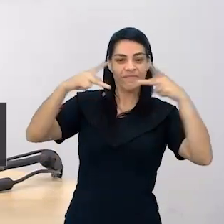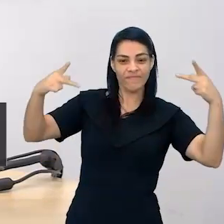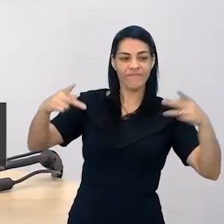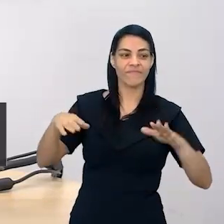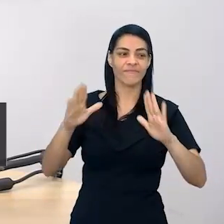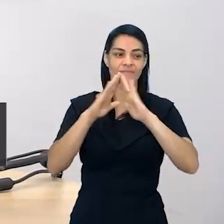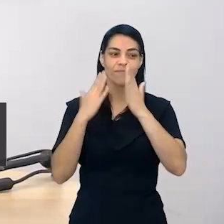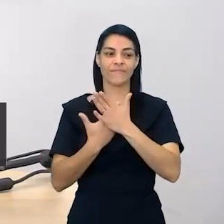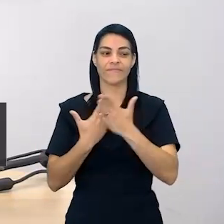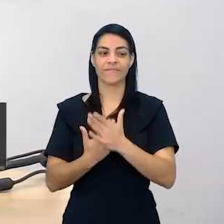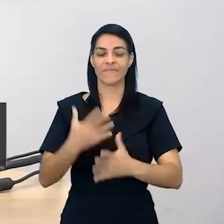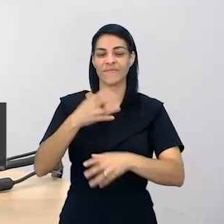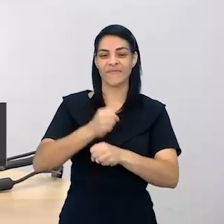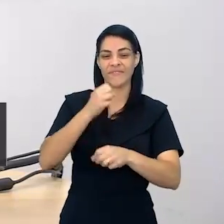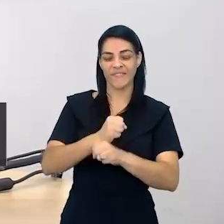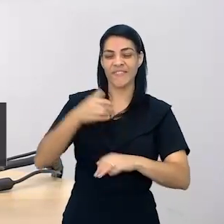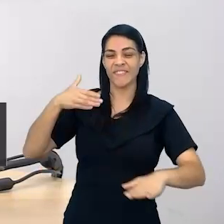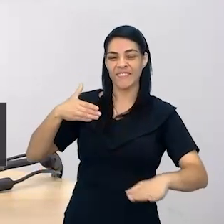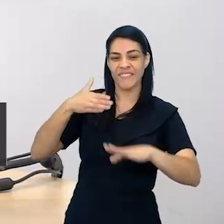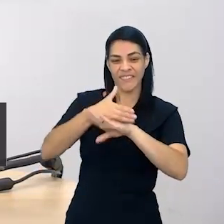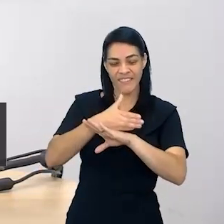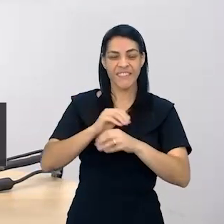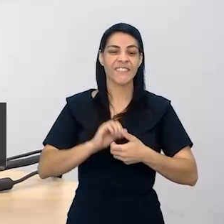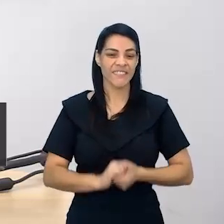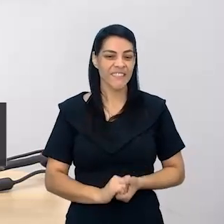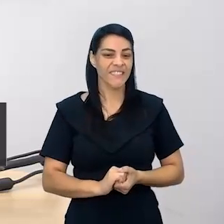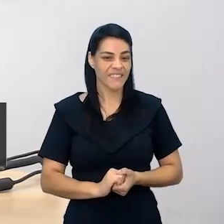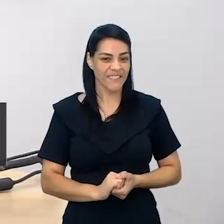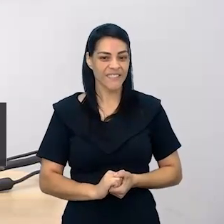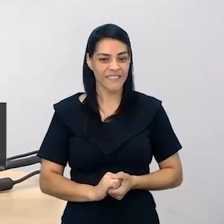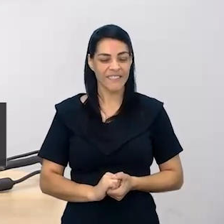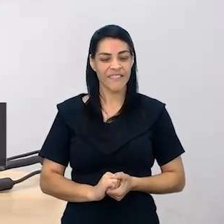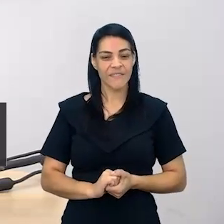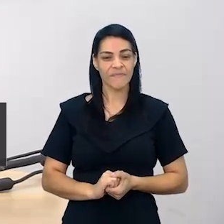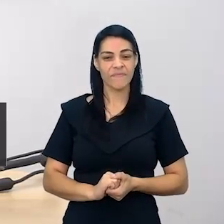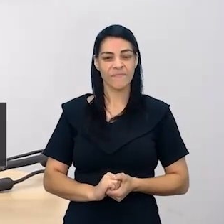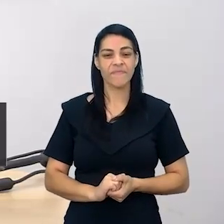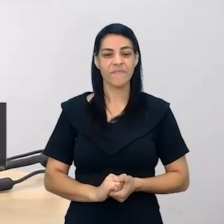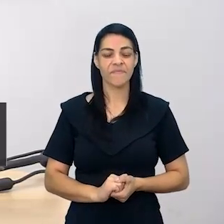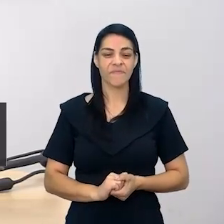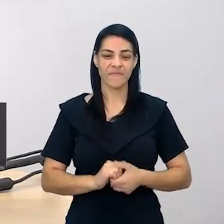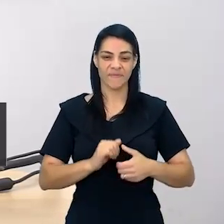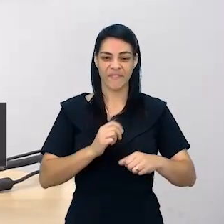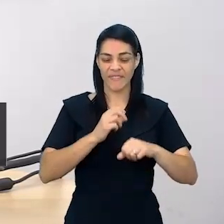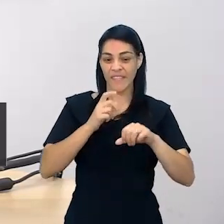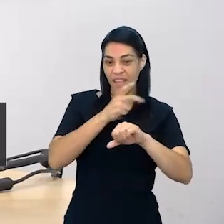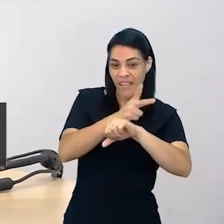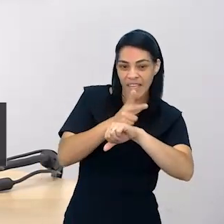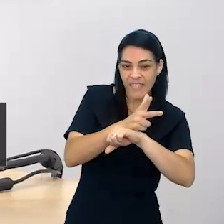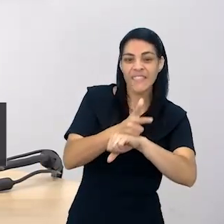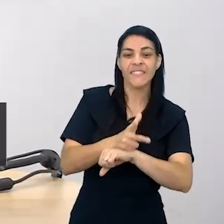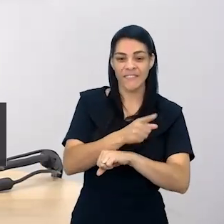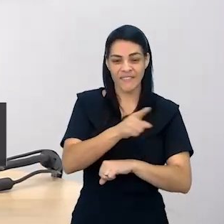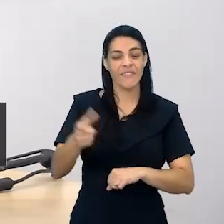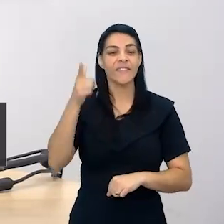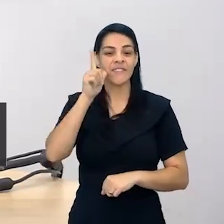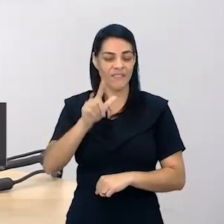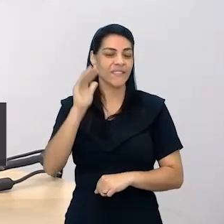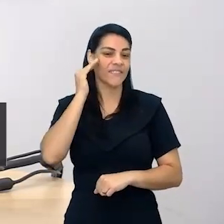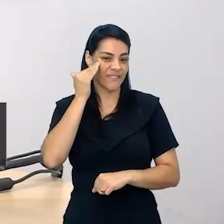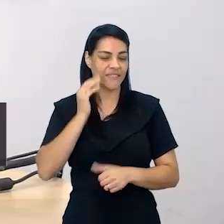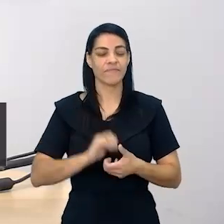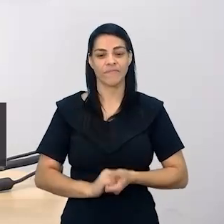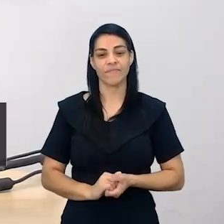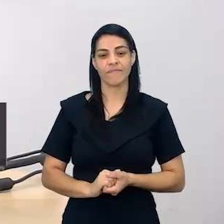da escola total você vai entrar aí Como disse aí a nossa nosso vídeo né Você vai entrar com a sua senha da sede e aí